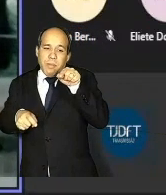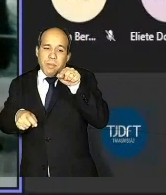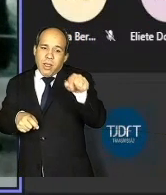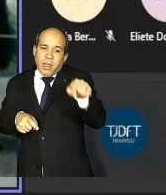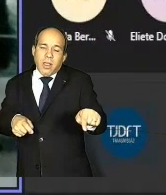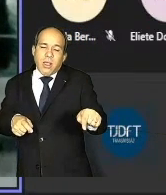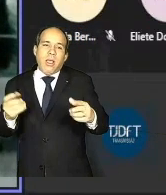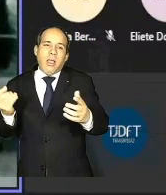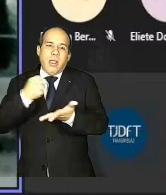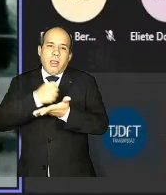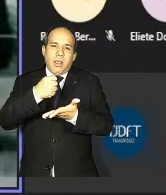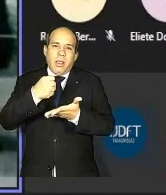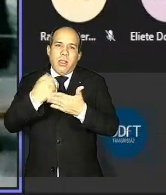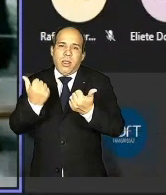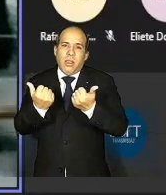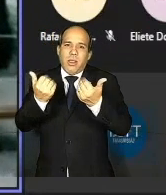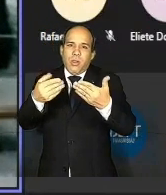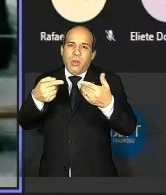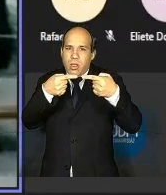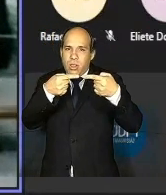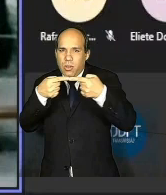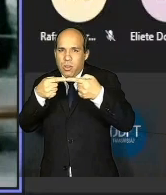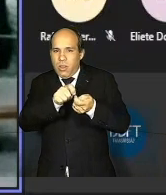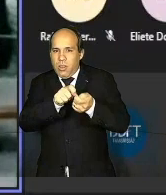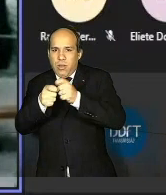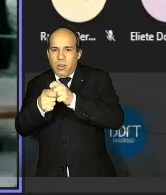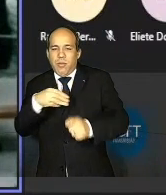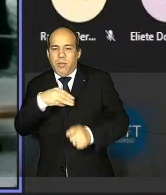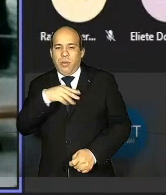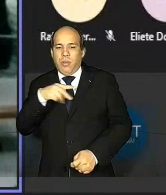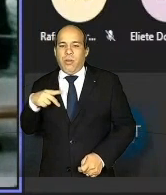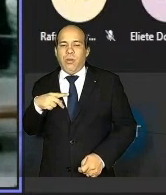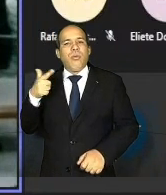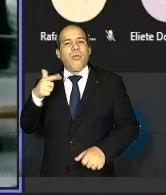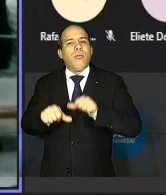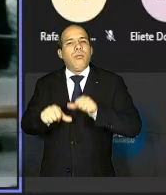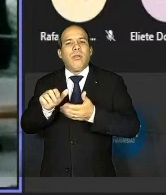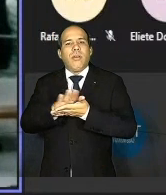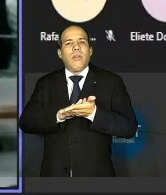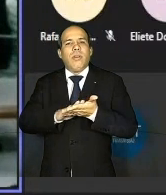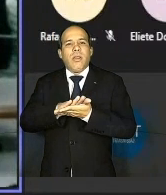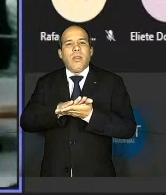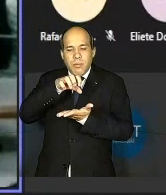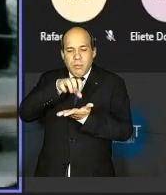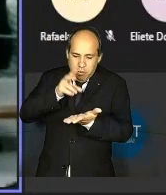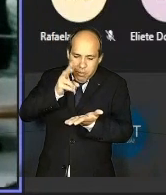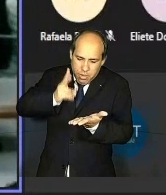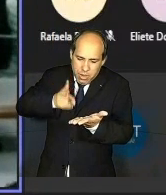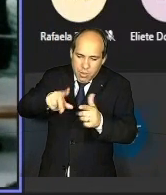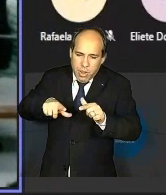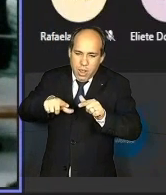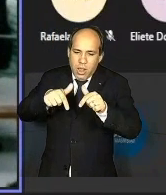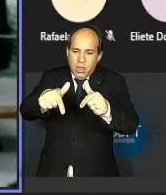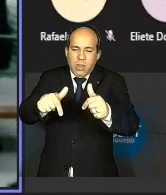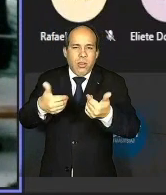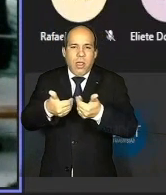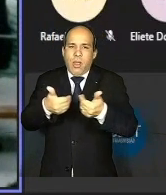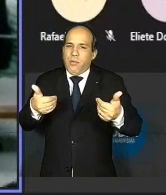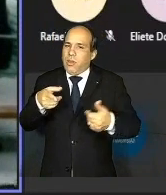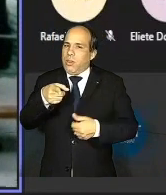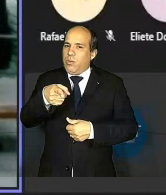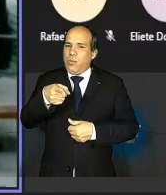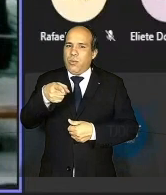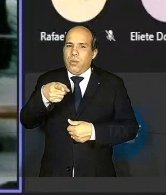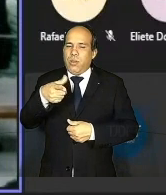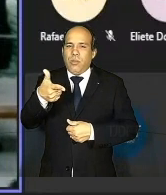decisão de edital, de modo que o ato cartorário que promoveu a adequação do Ministério Público não resultou em modificação do polo ativo da ação.